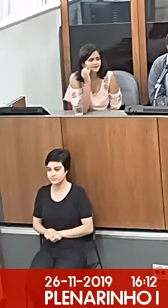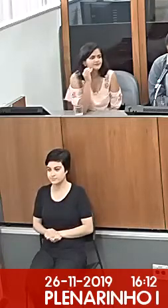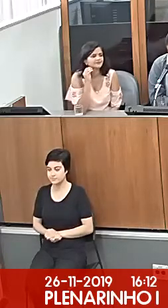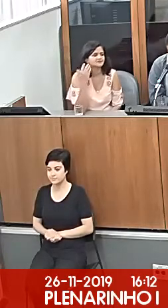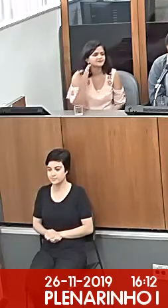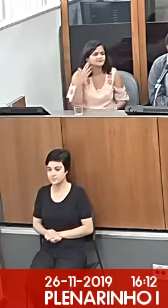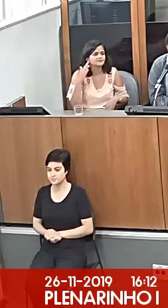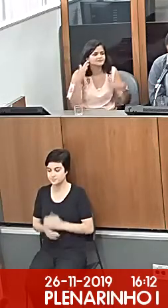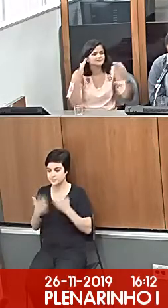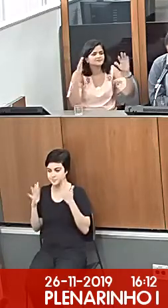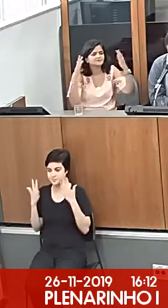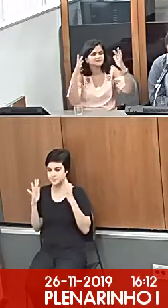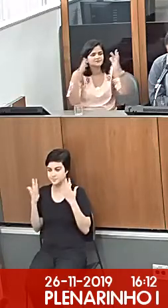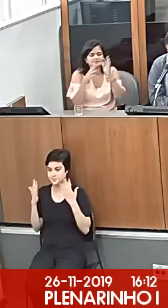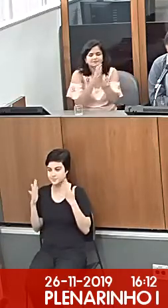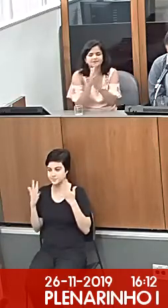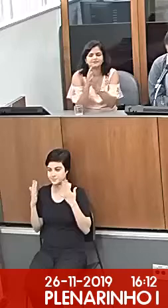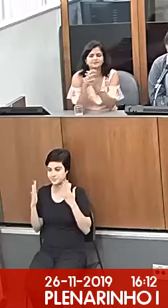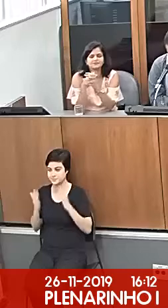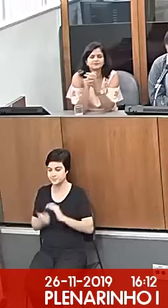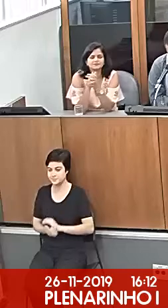Adriana.